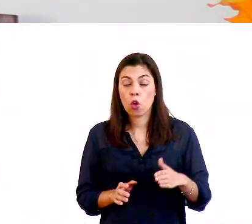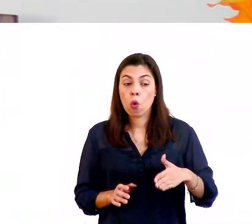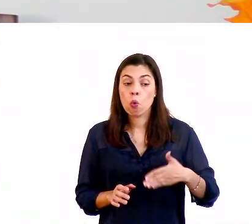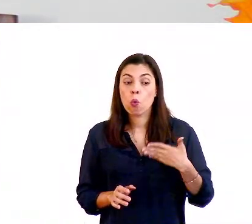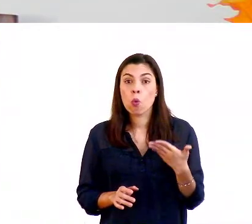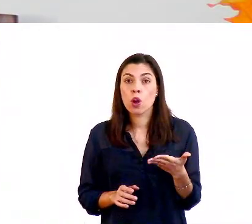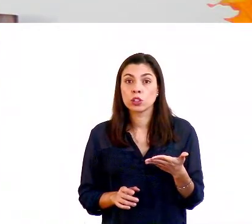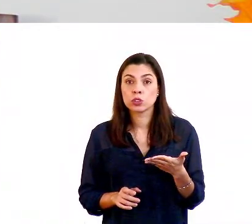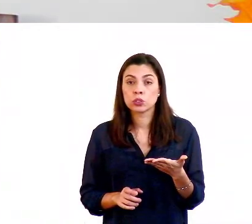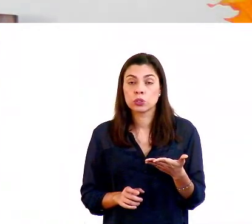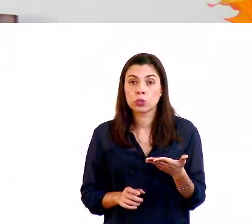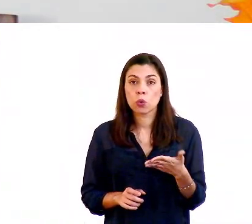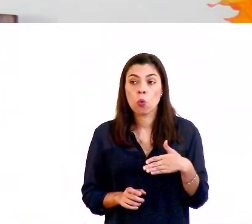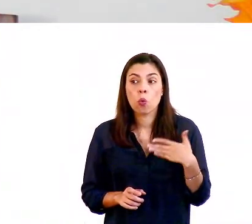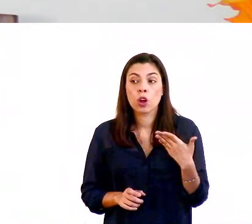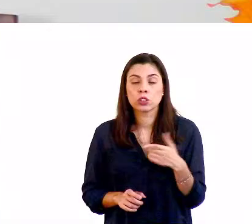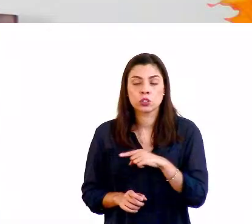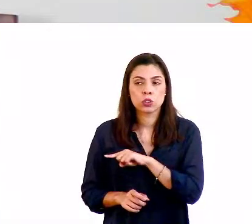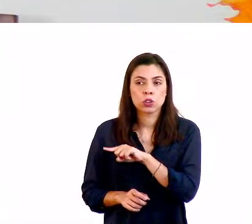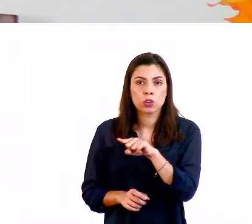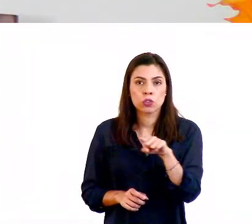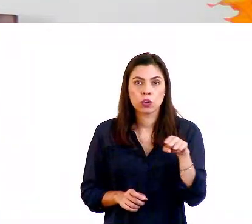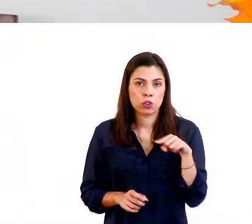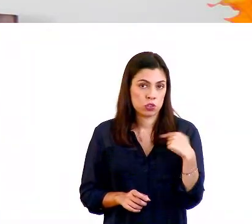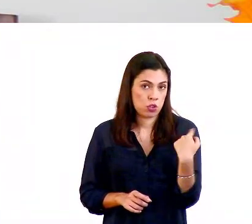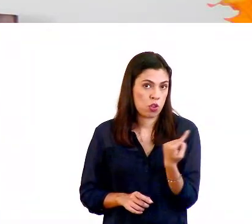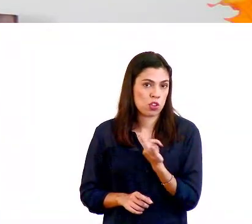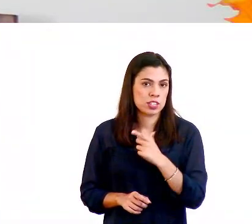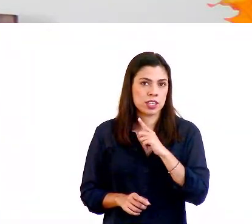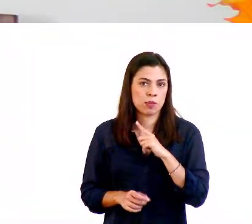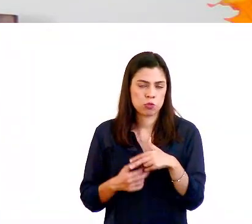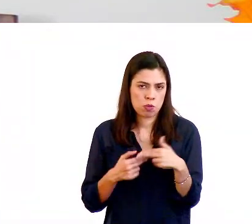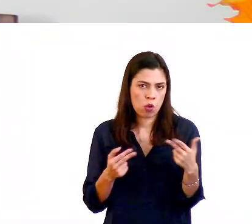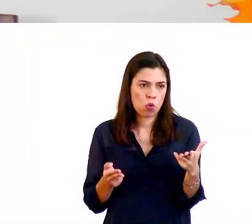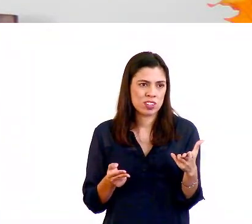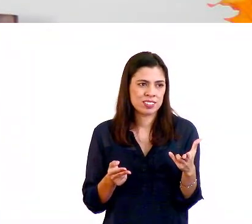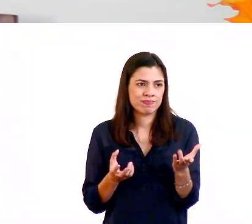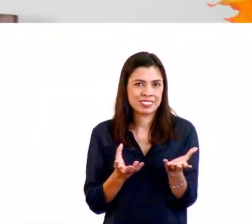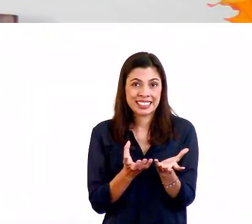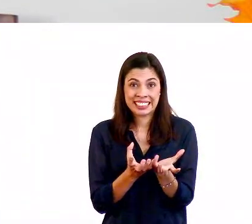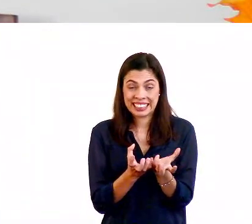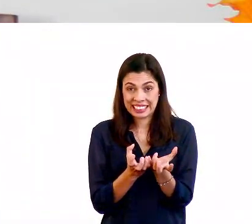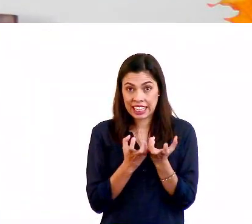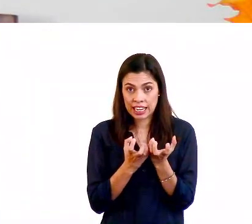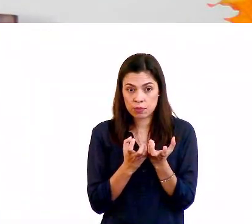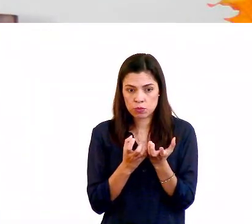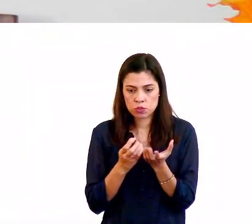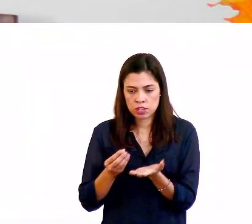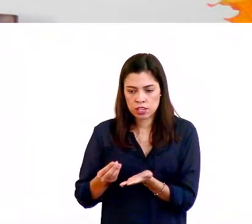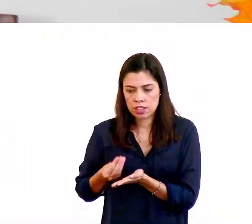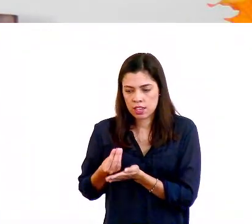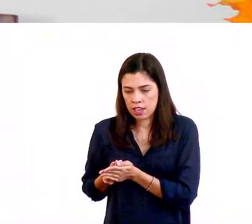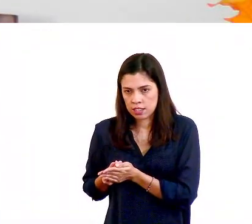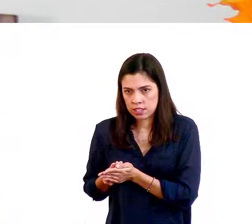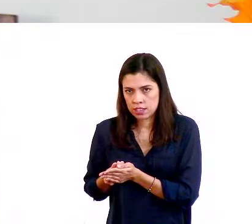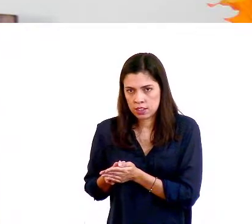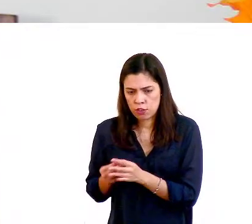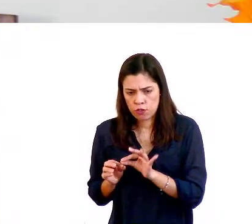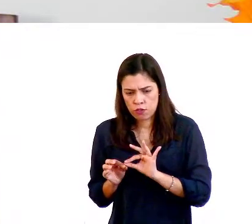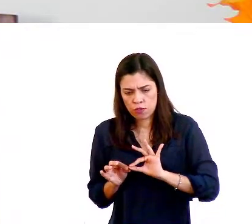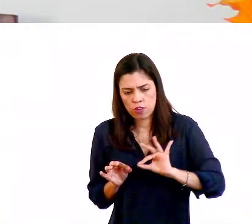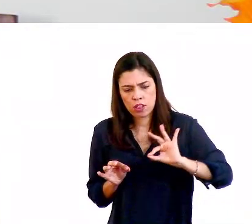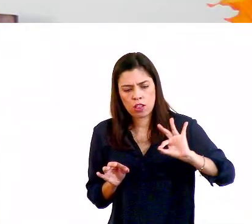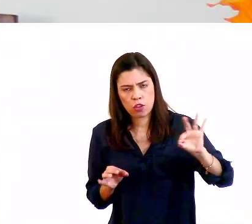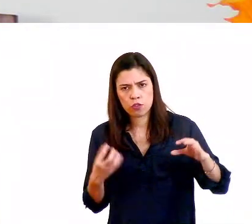quer mandar uma encomenda para algum lugar, você sela essa encomenda. Você fecha, é um lacre. Aquele livro de